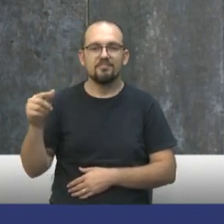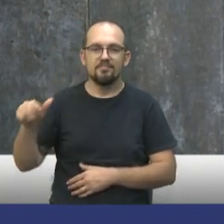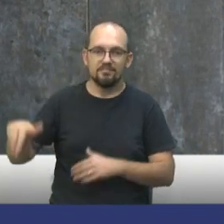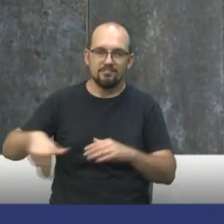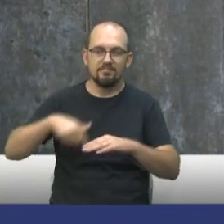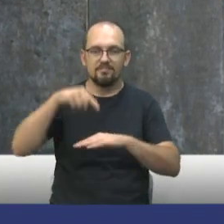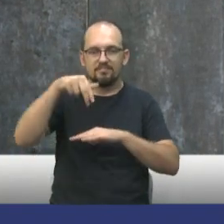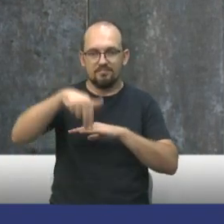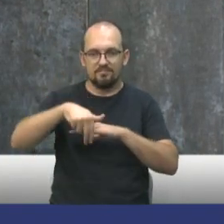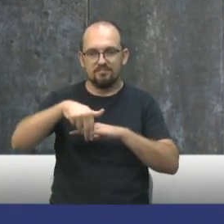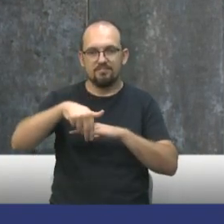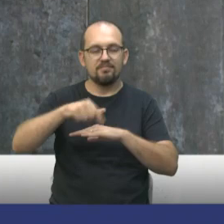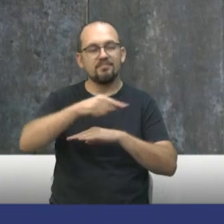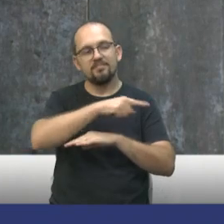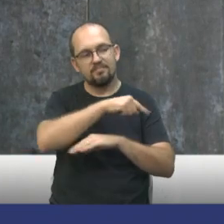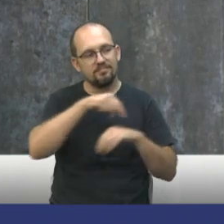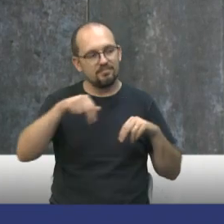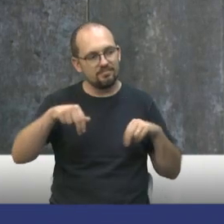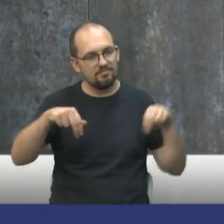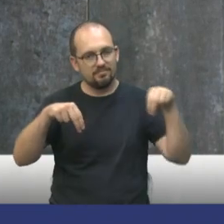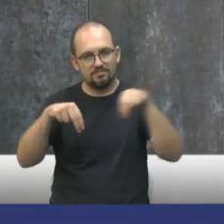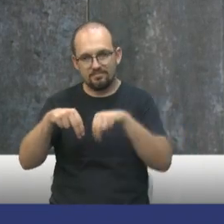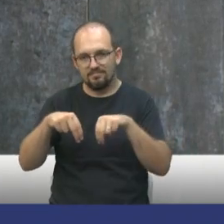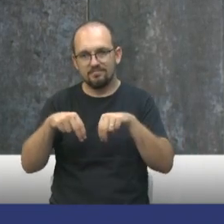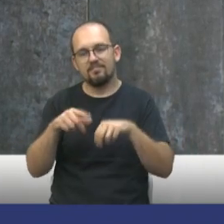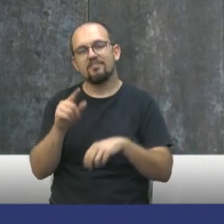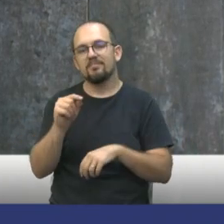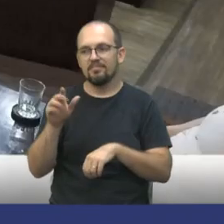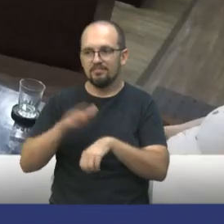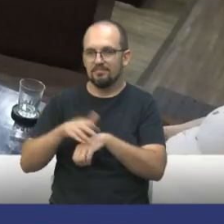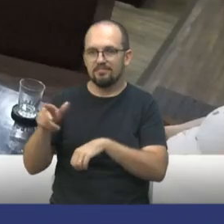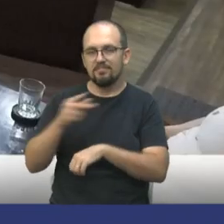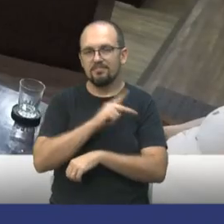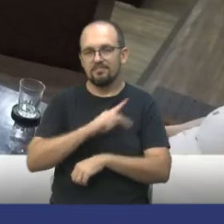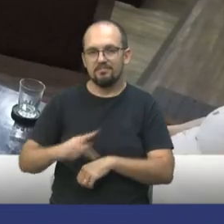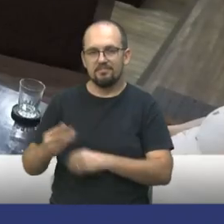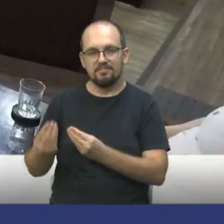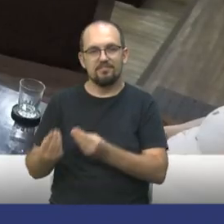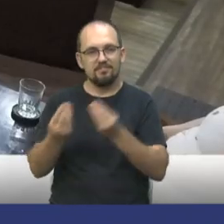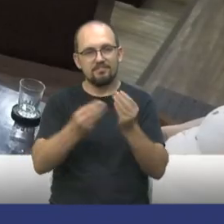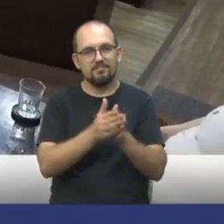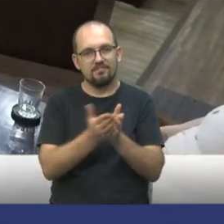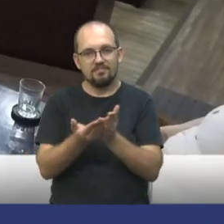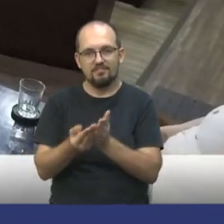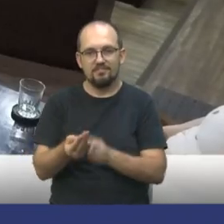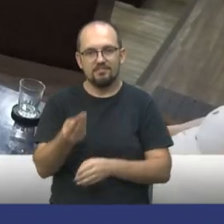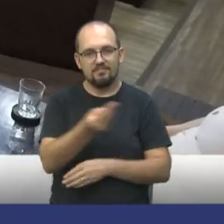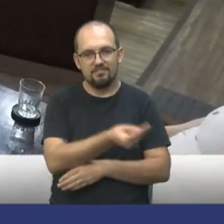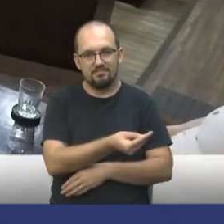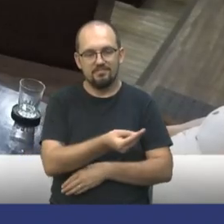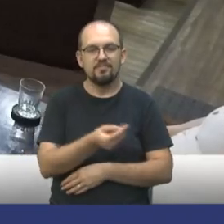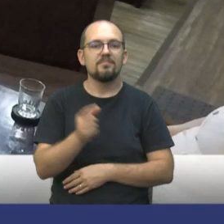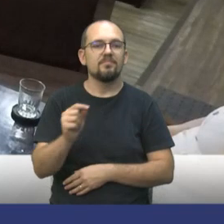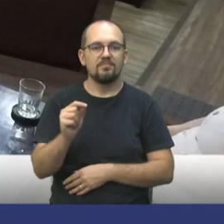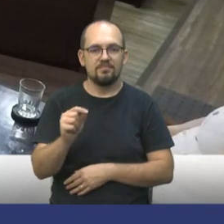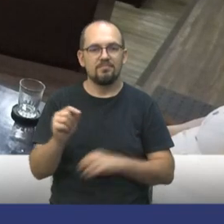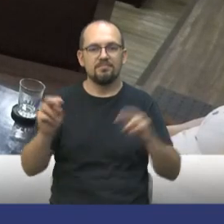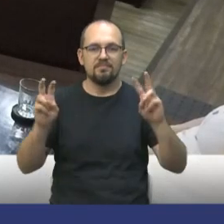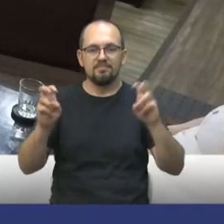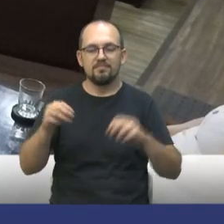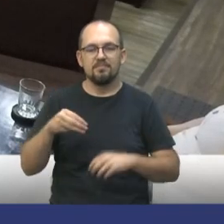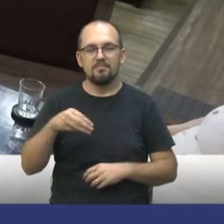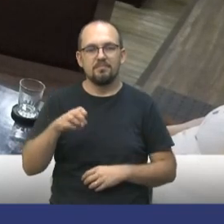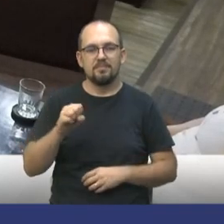aqui à frente, o mestre Pezinho também, para que ele conceda, então, a medalha intitulada